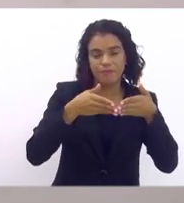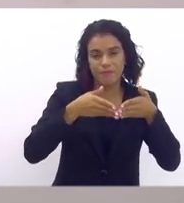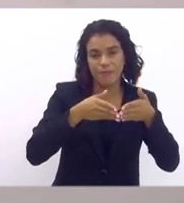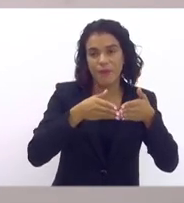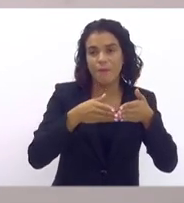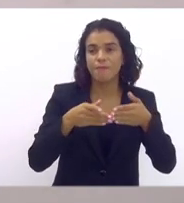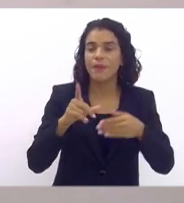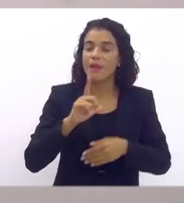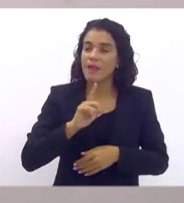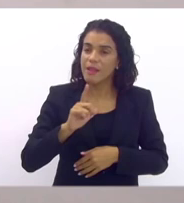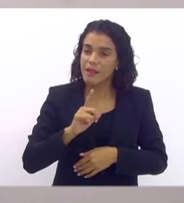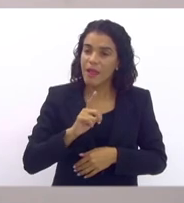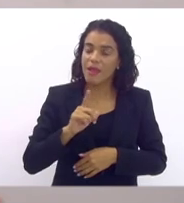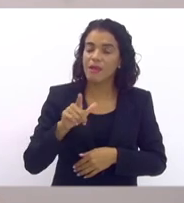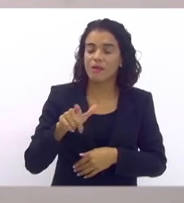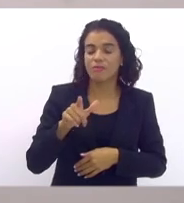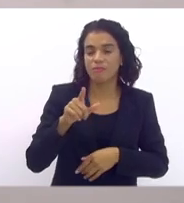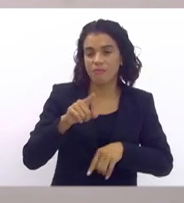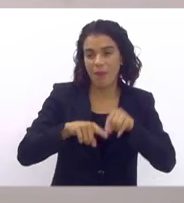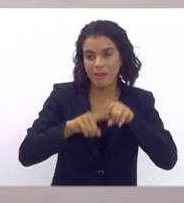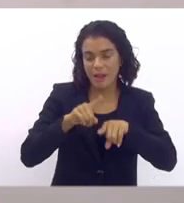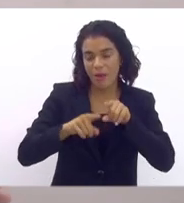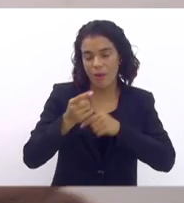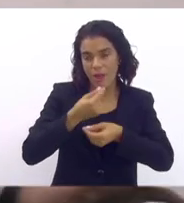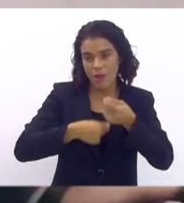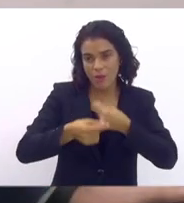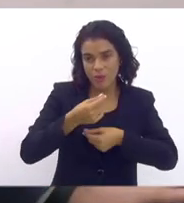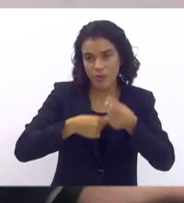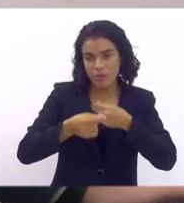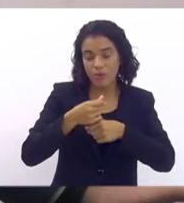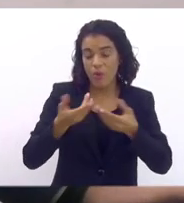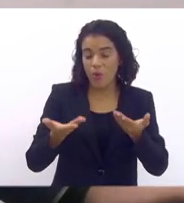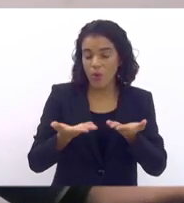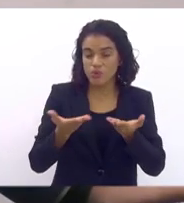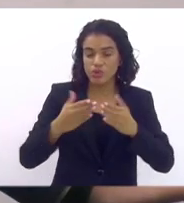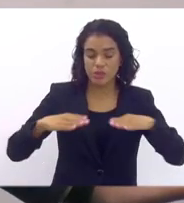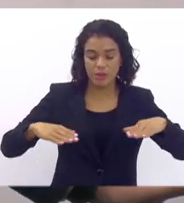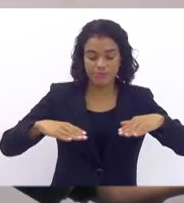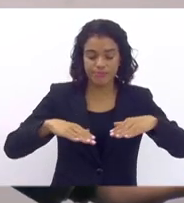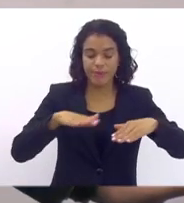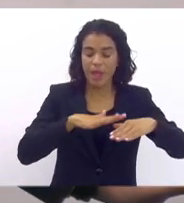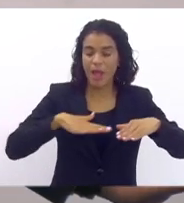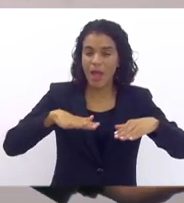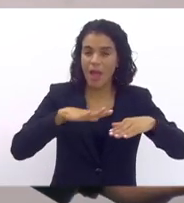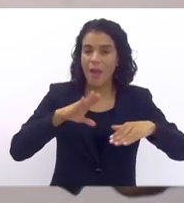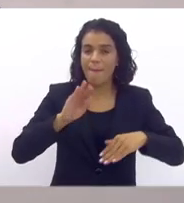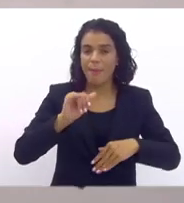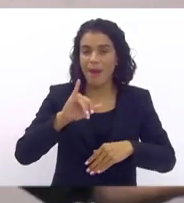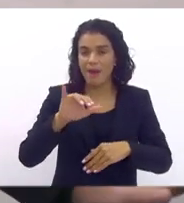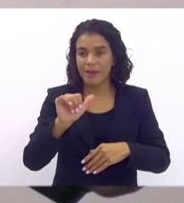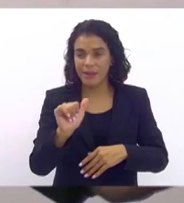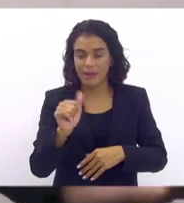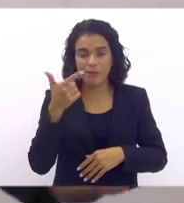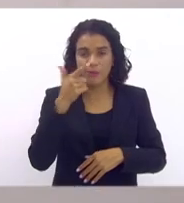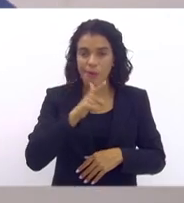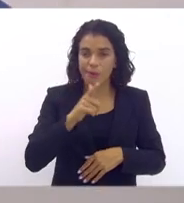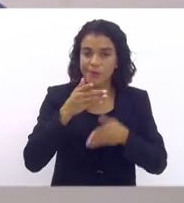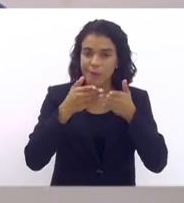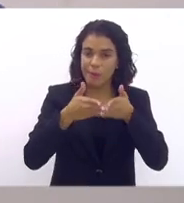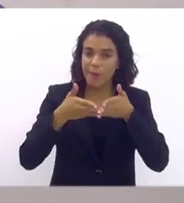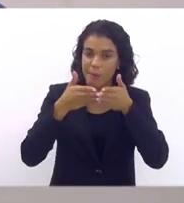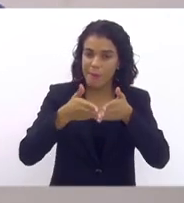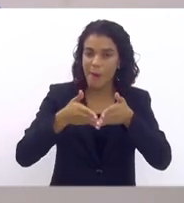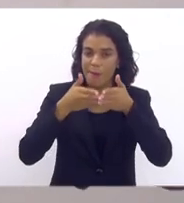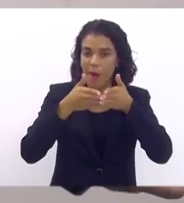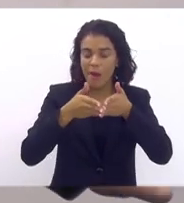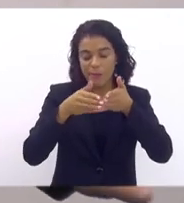a gente tem um componente econômico que é fundamental discutir que hoje a Baía de Guanabara não consegue se Navegar a grandes navios Tem tem lugar